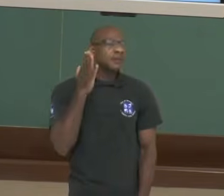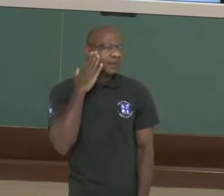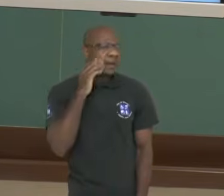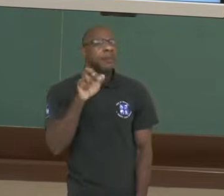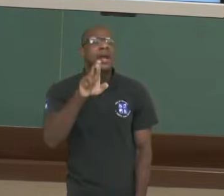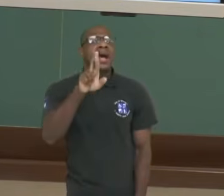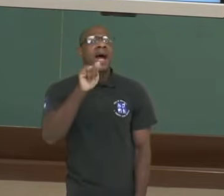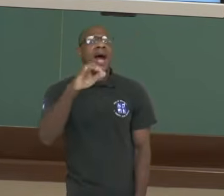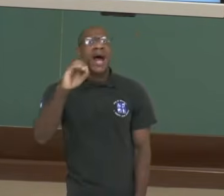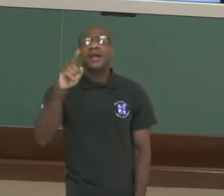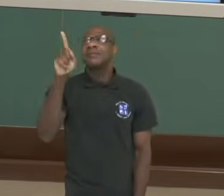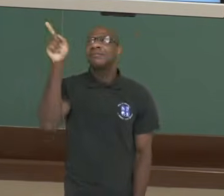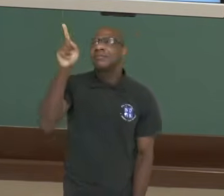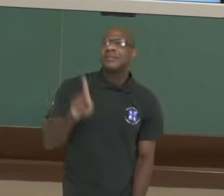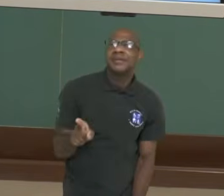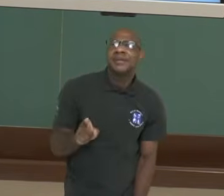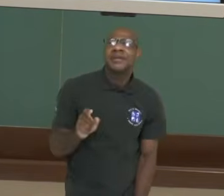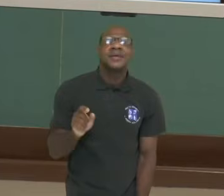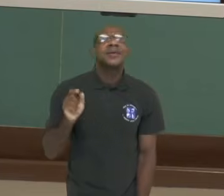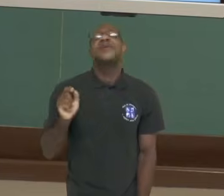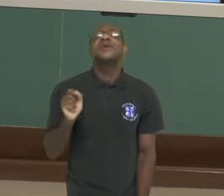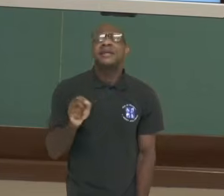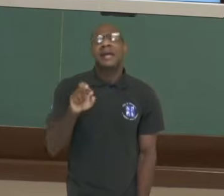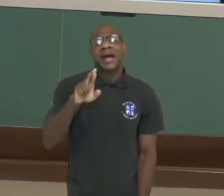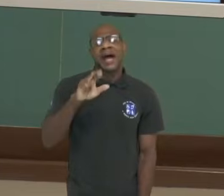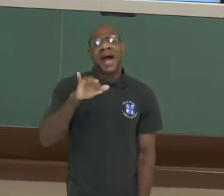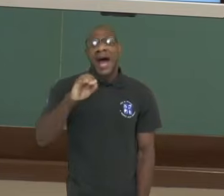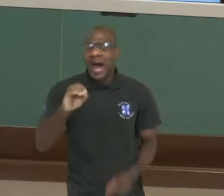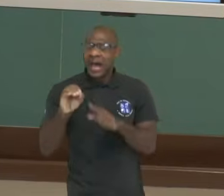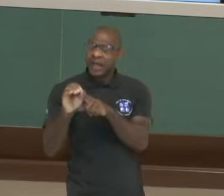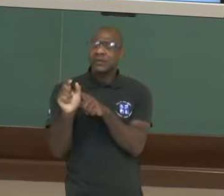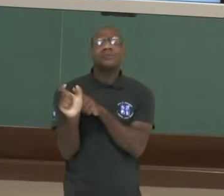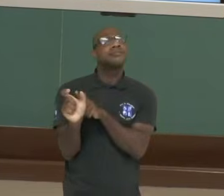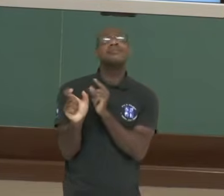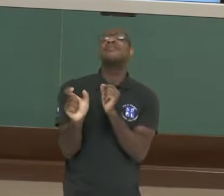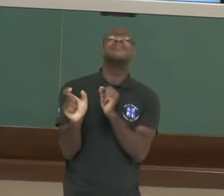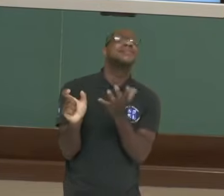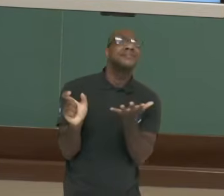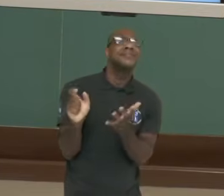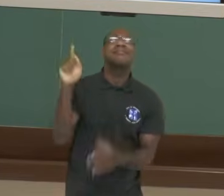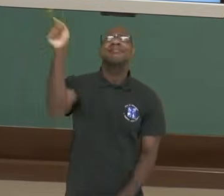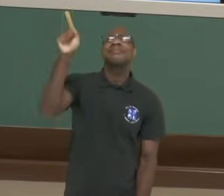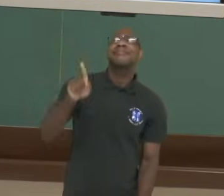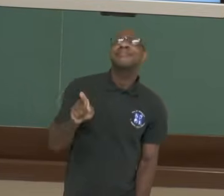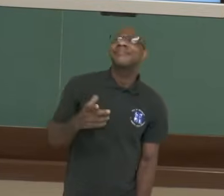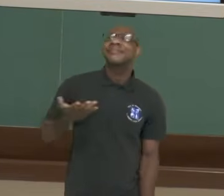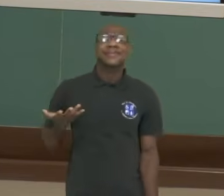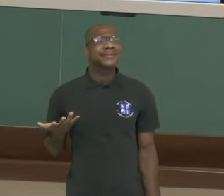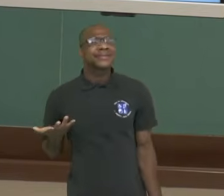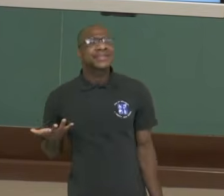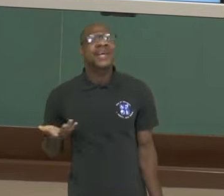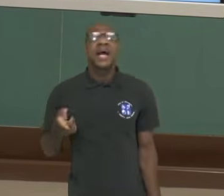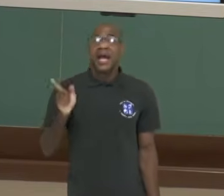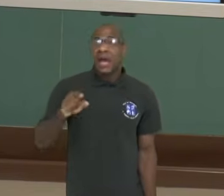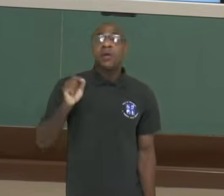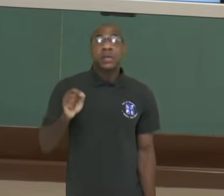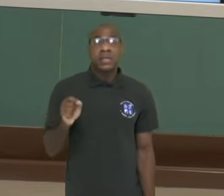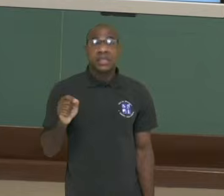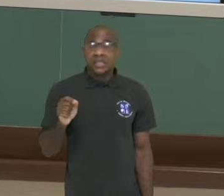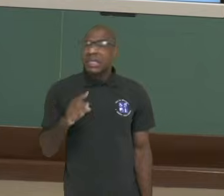raio, mas o que é um raio, né? O que é um raio, professora? Trata-se de